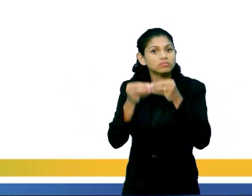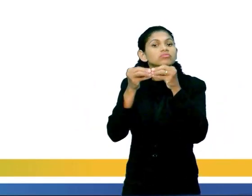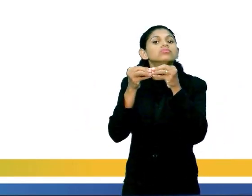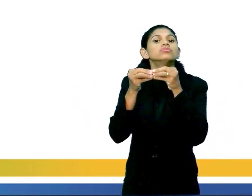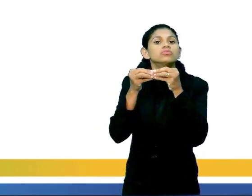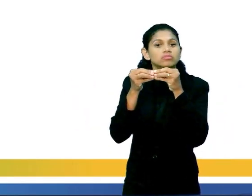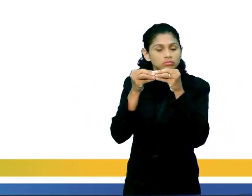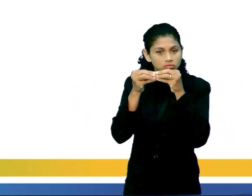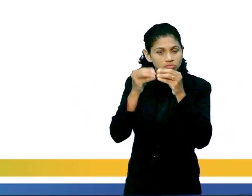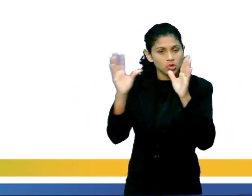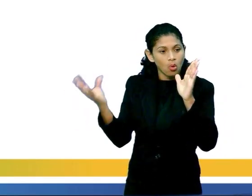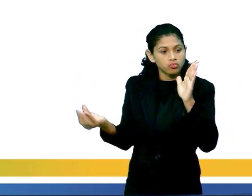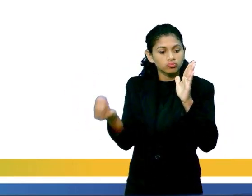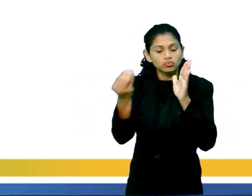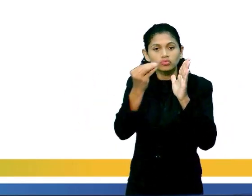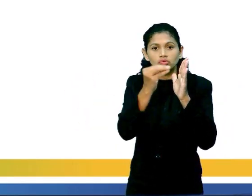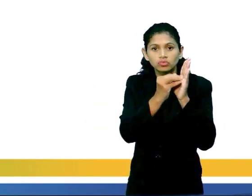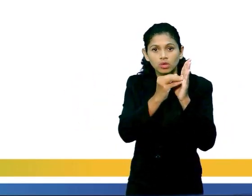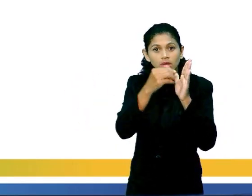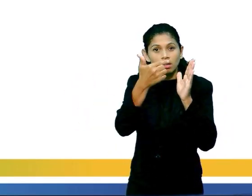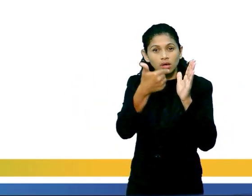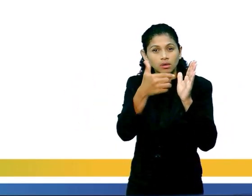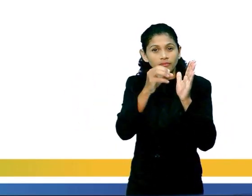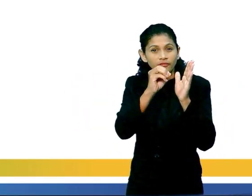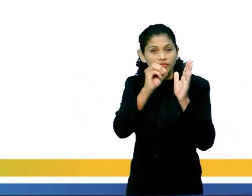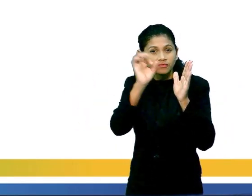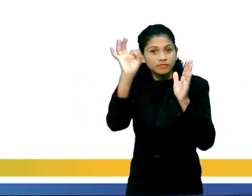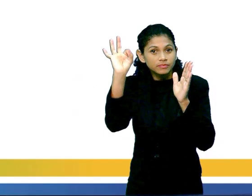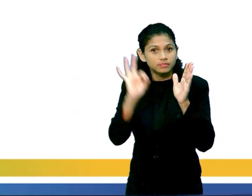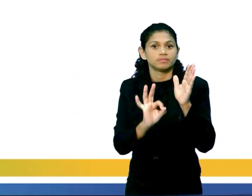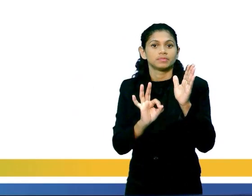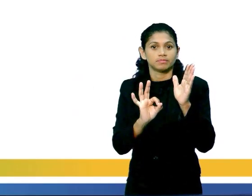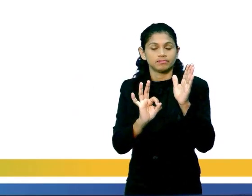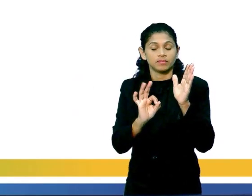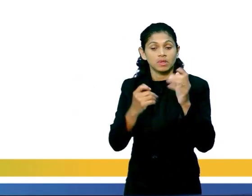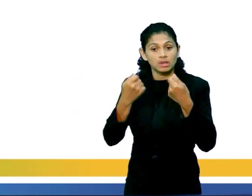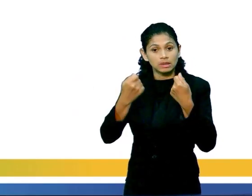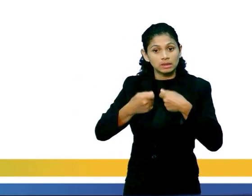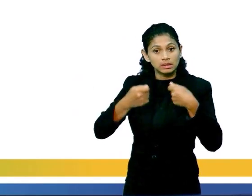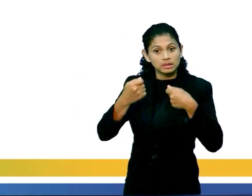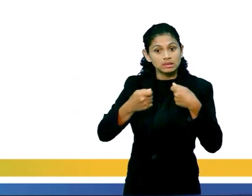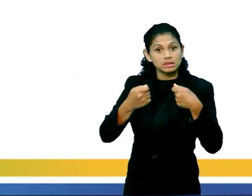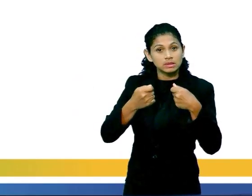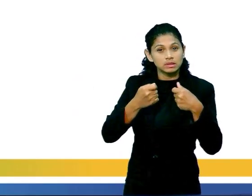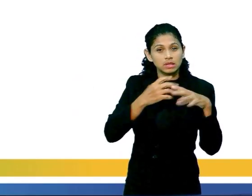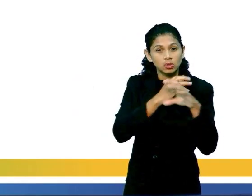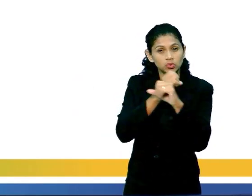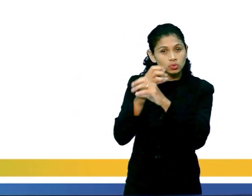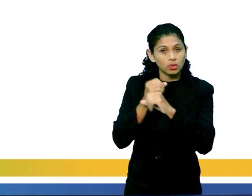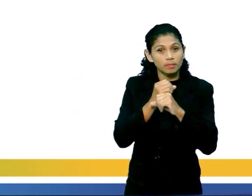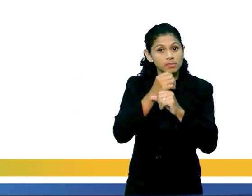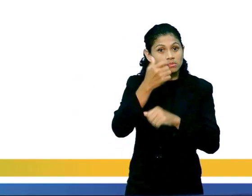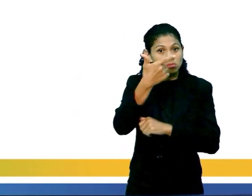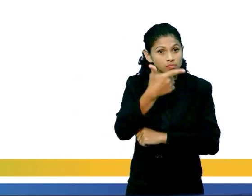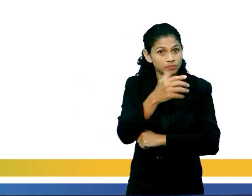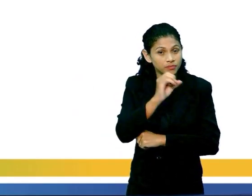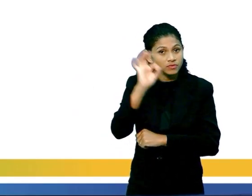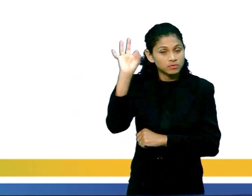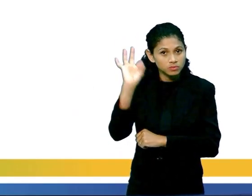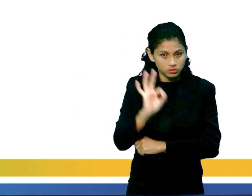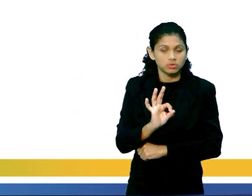lado da figura desse chão. Então, nós temos que calcular agora 20% desse valor